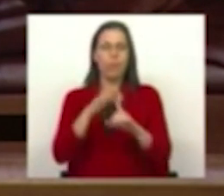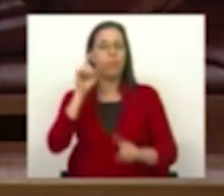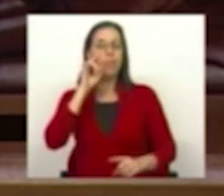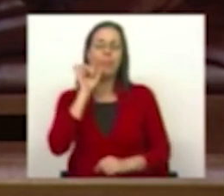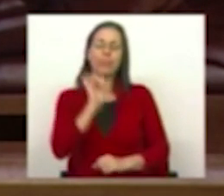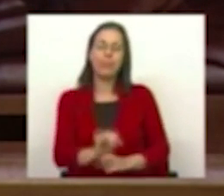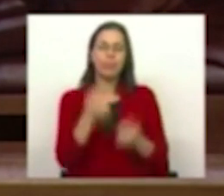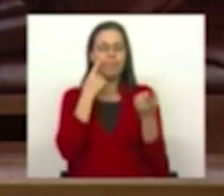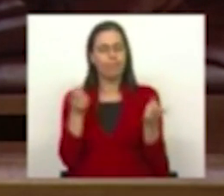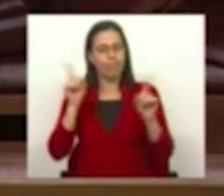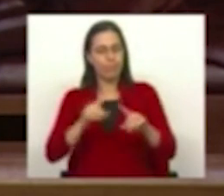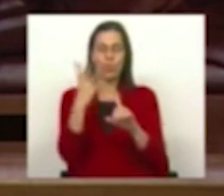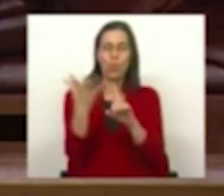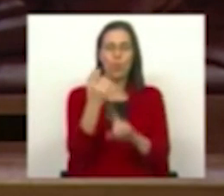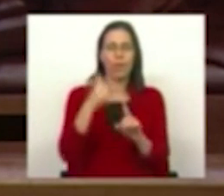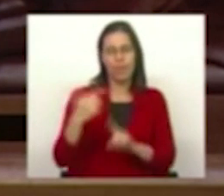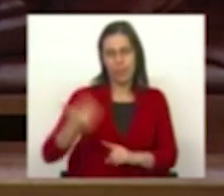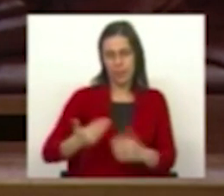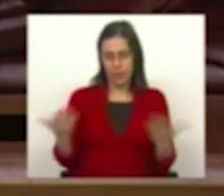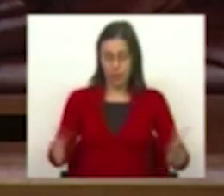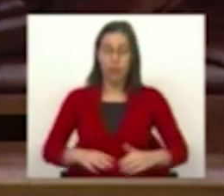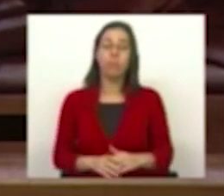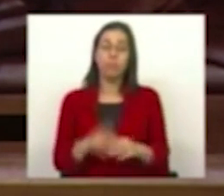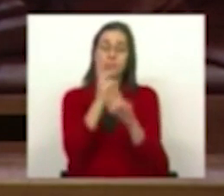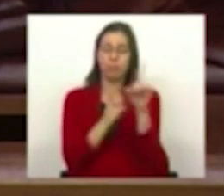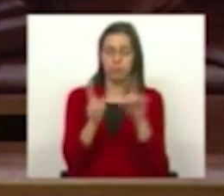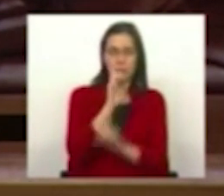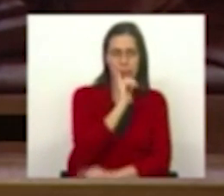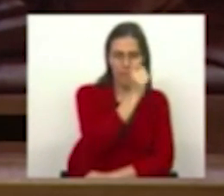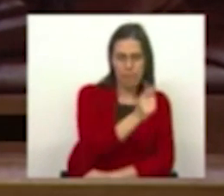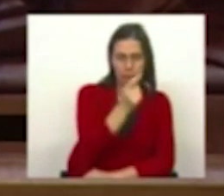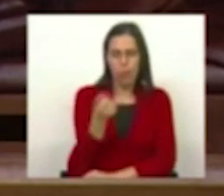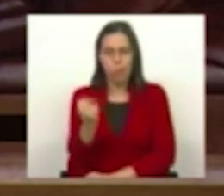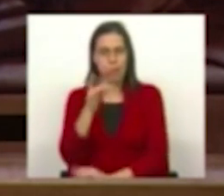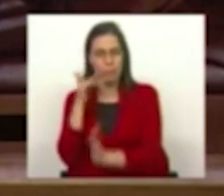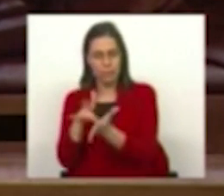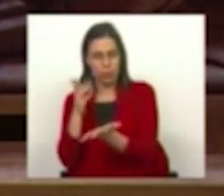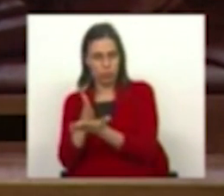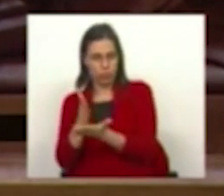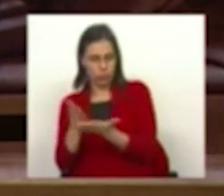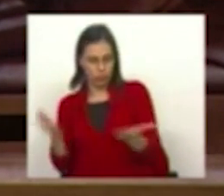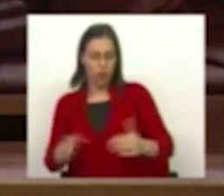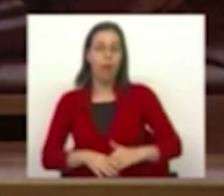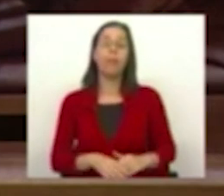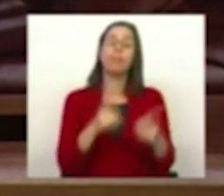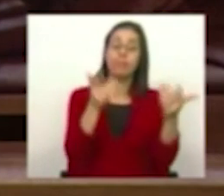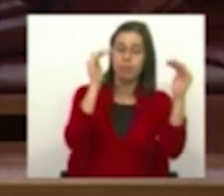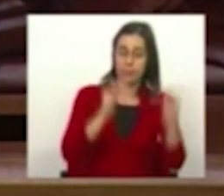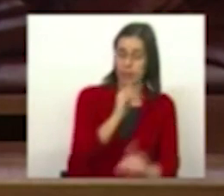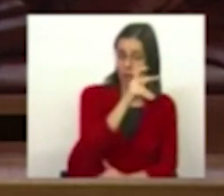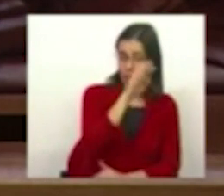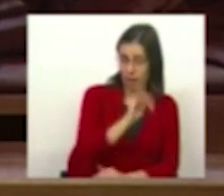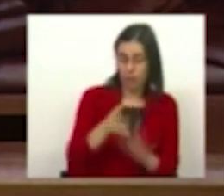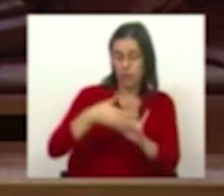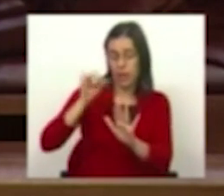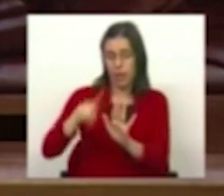defesa, reposição e conquista de direitos, dos aumentos de pensões à gratuitidade dos manuais escolares, da redução do IRS